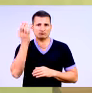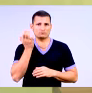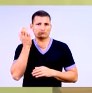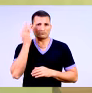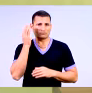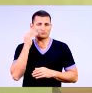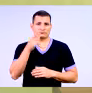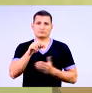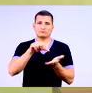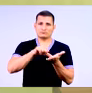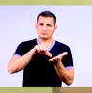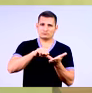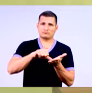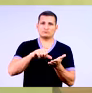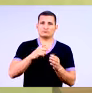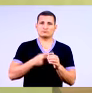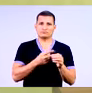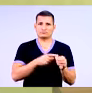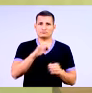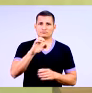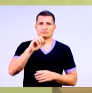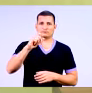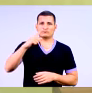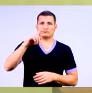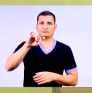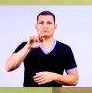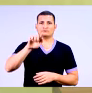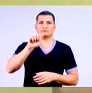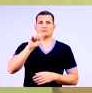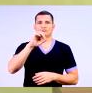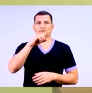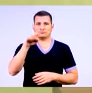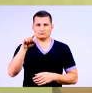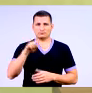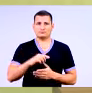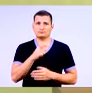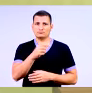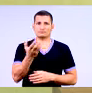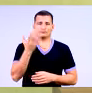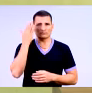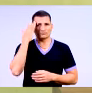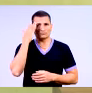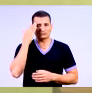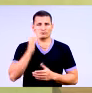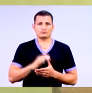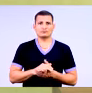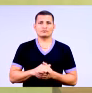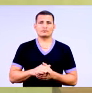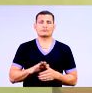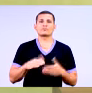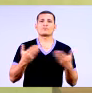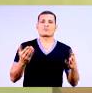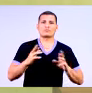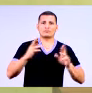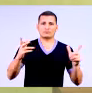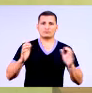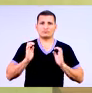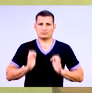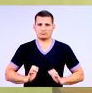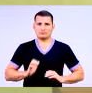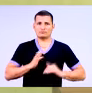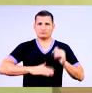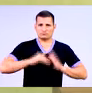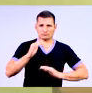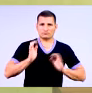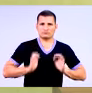no polo de Espigão, e queria saber, com pormenores, qual é essa diferença entre ética profissional e